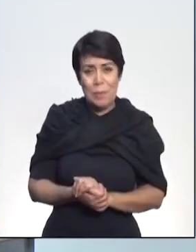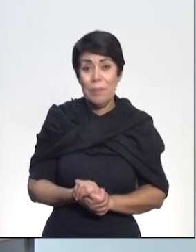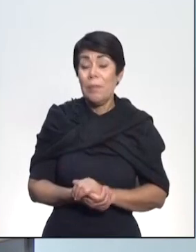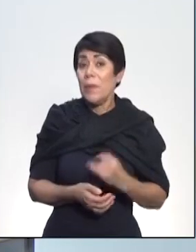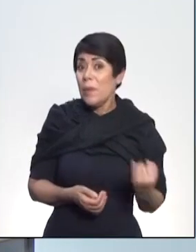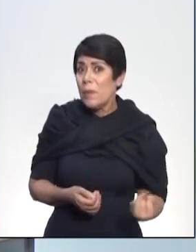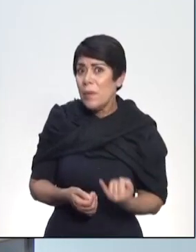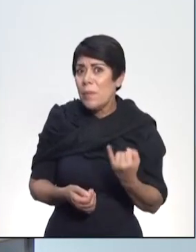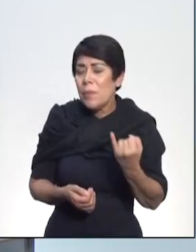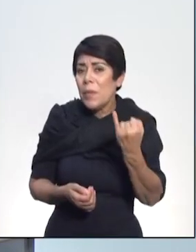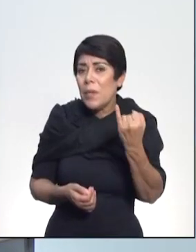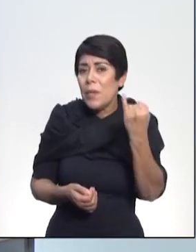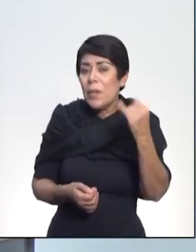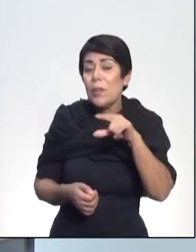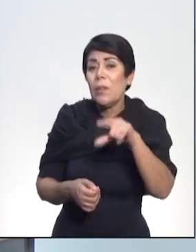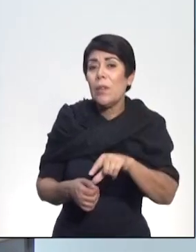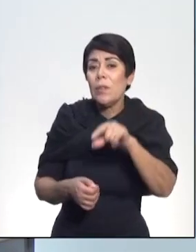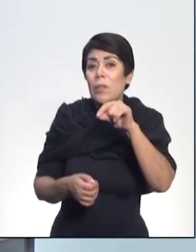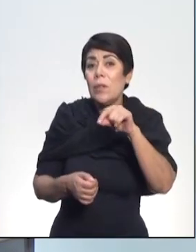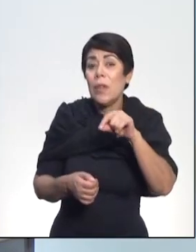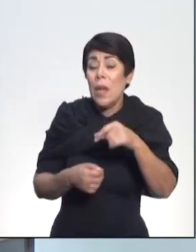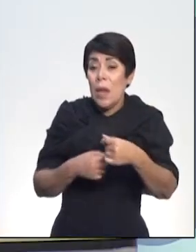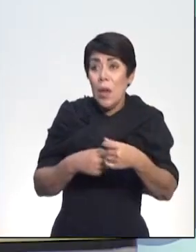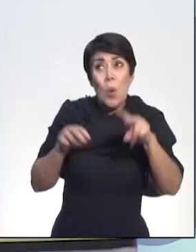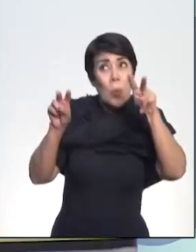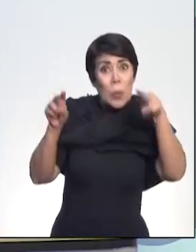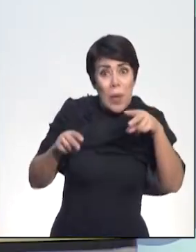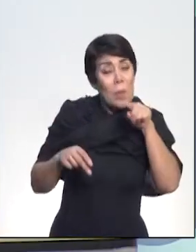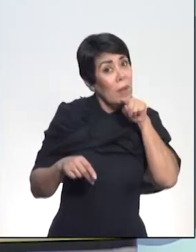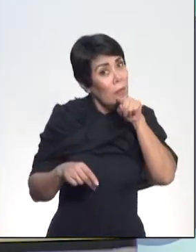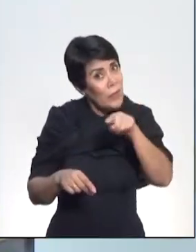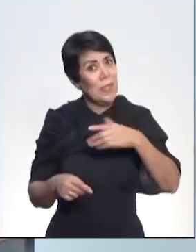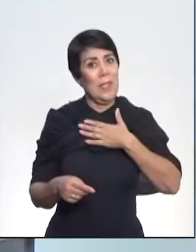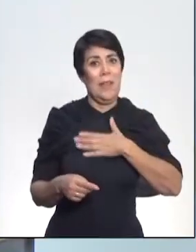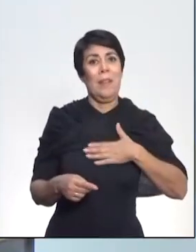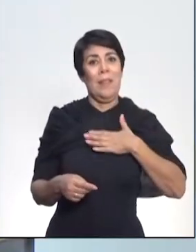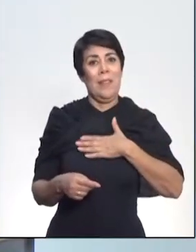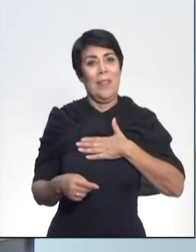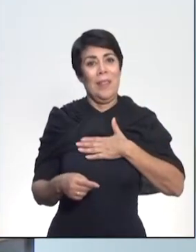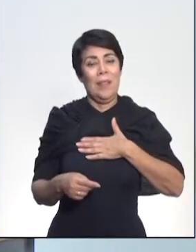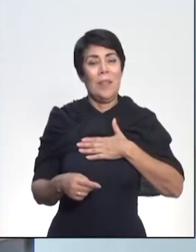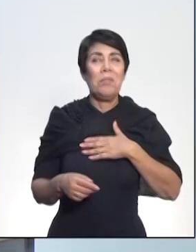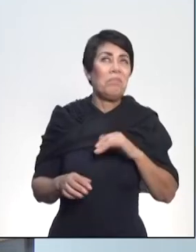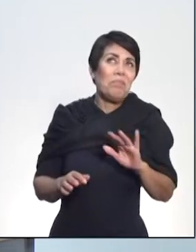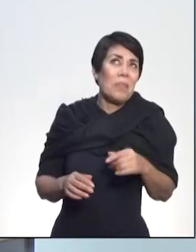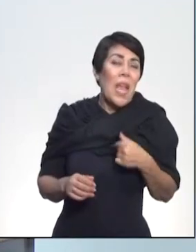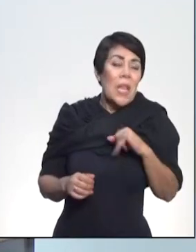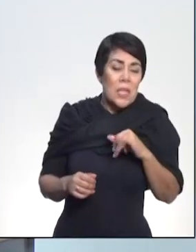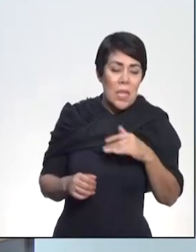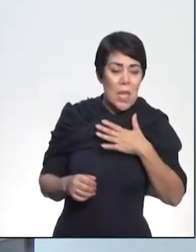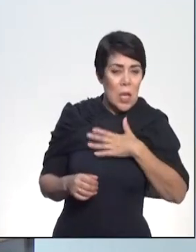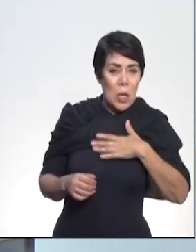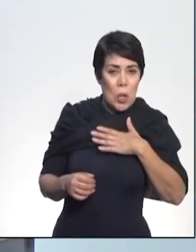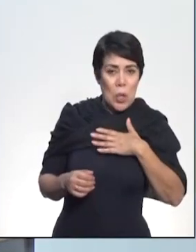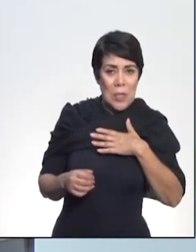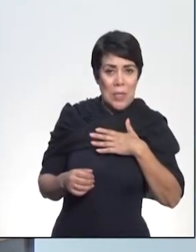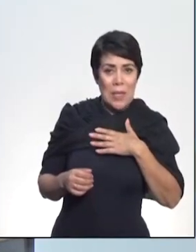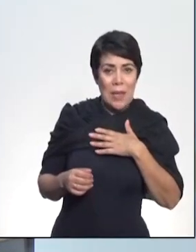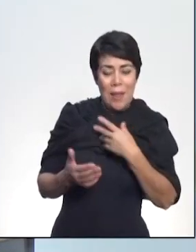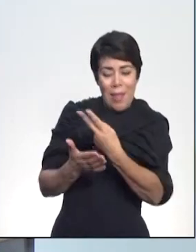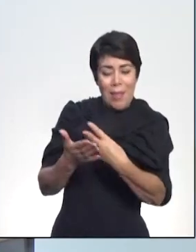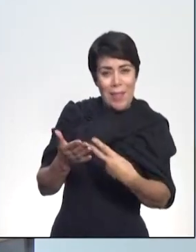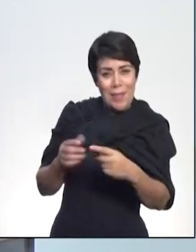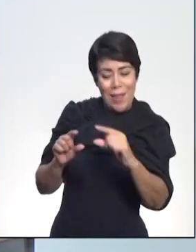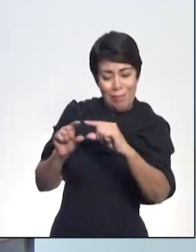a gente leia aquilo que a gente gosta, né? Então, se eu gosto de história em quadrinho, eu vou ler história